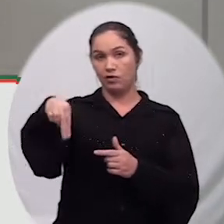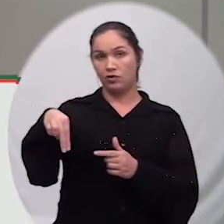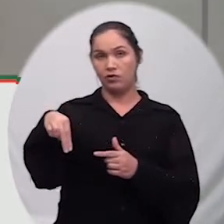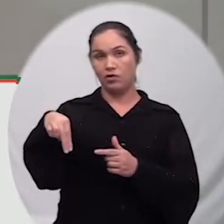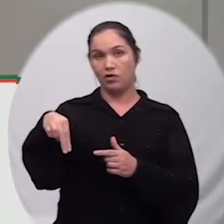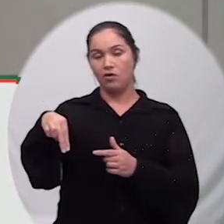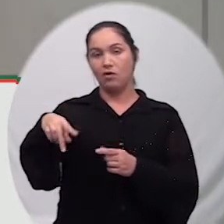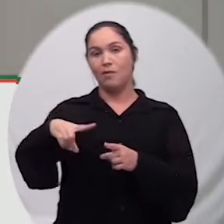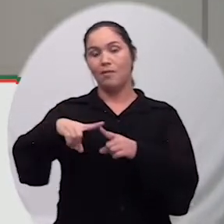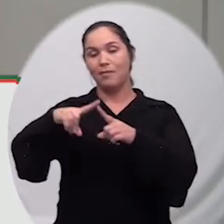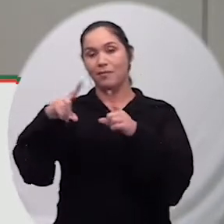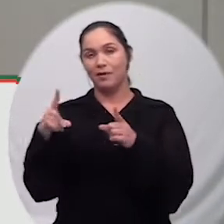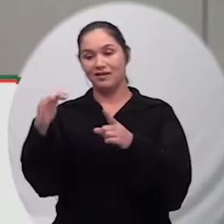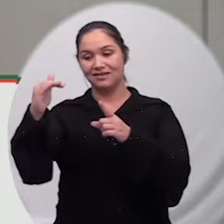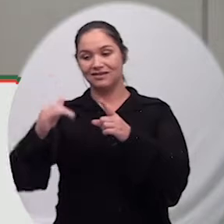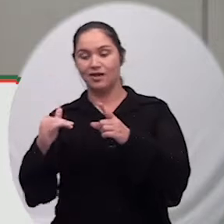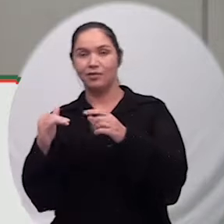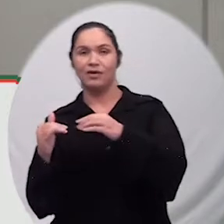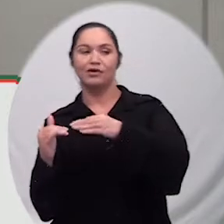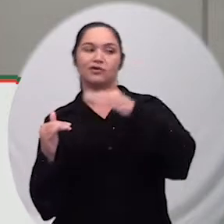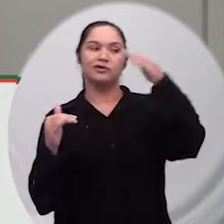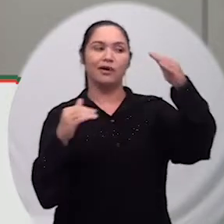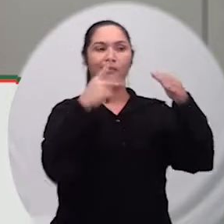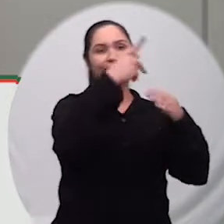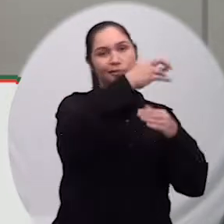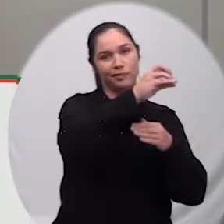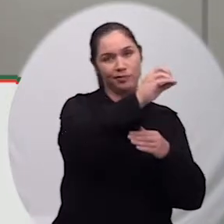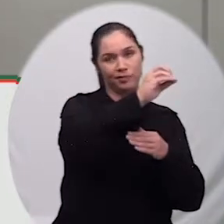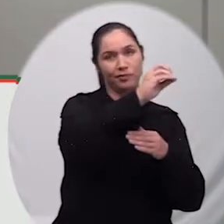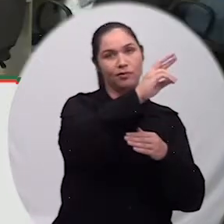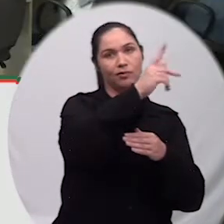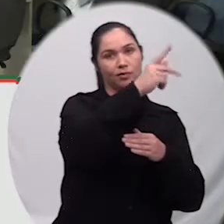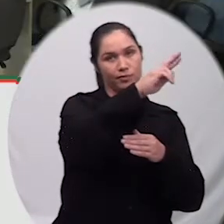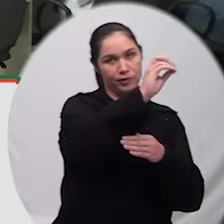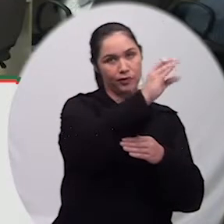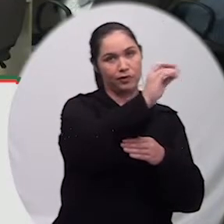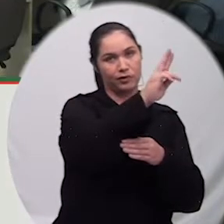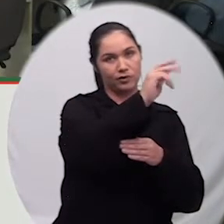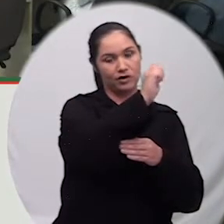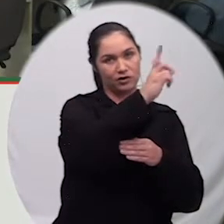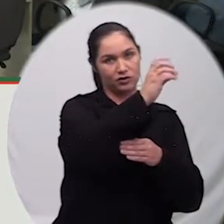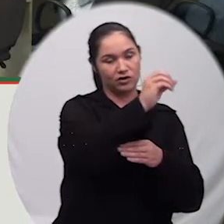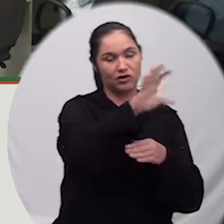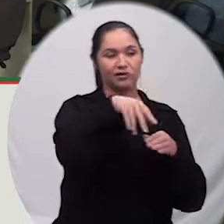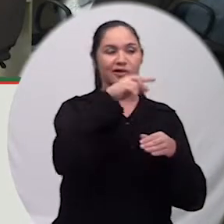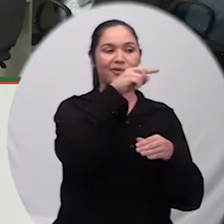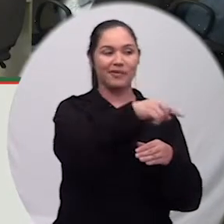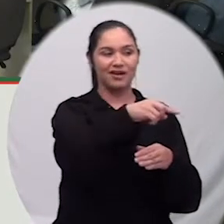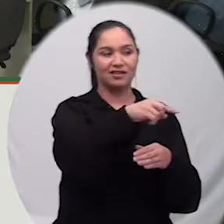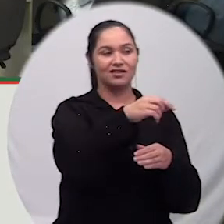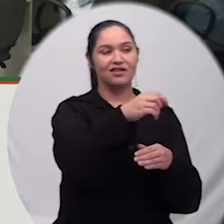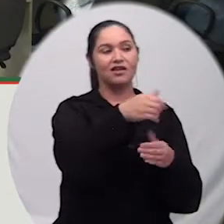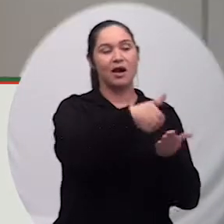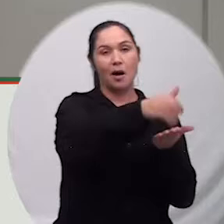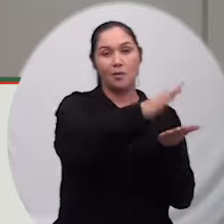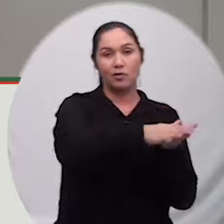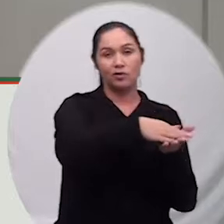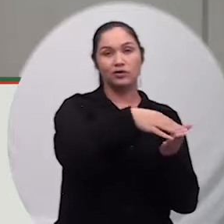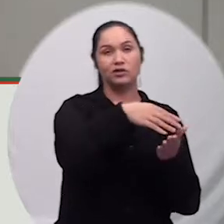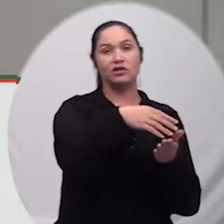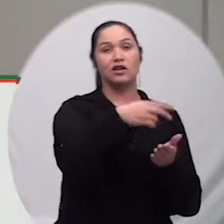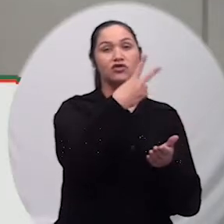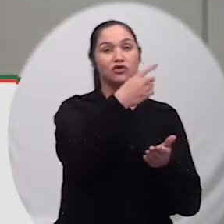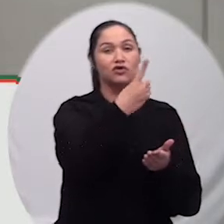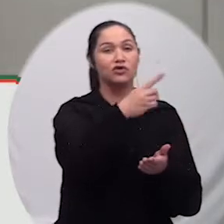subordinado à Procuradoria, então ele recorreu à segunda instância, e que é a Procuradora do município, e reduziu esse